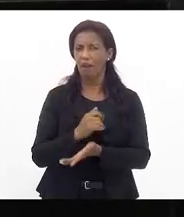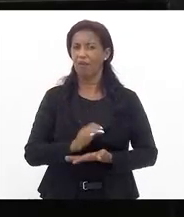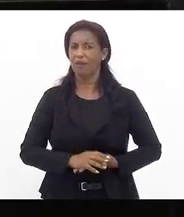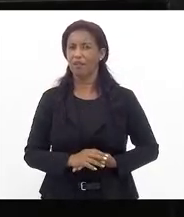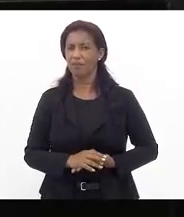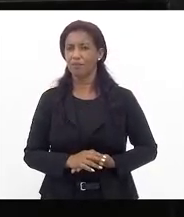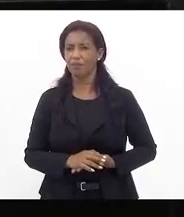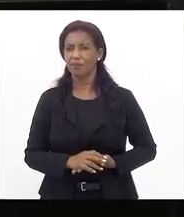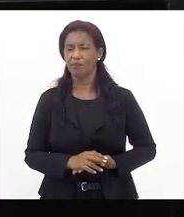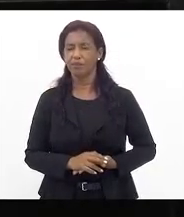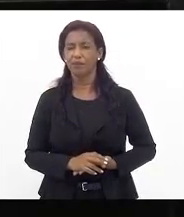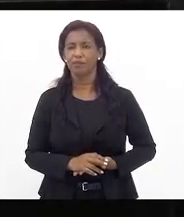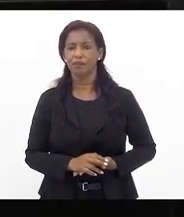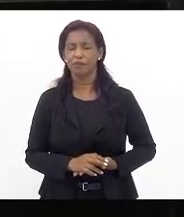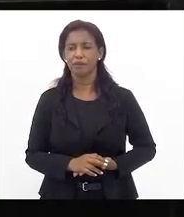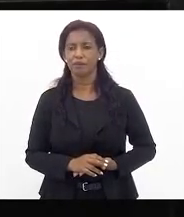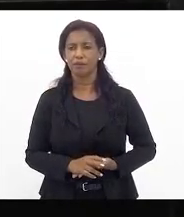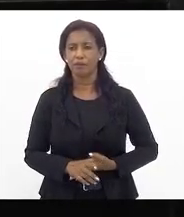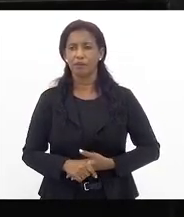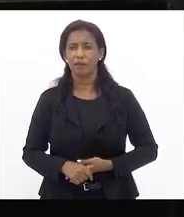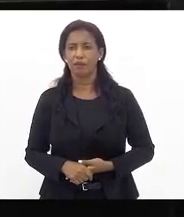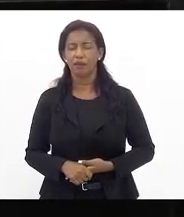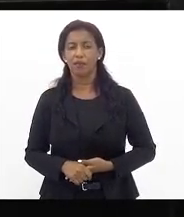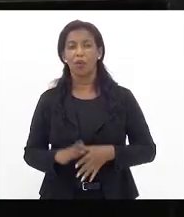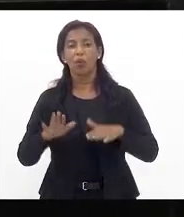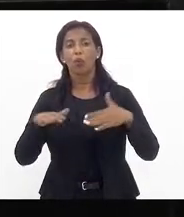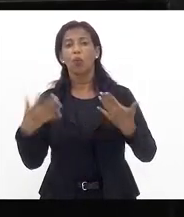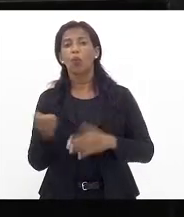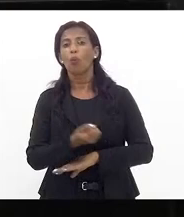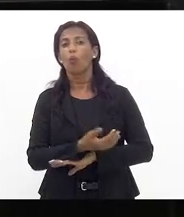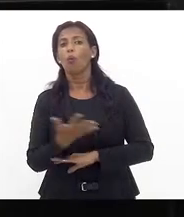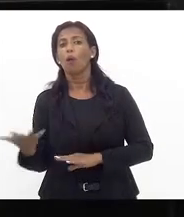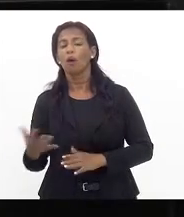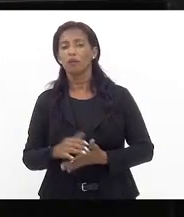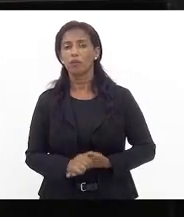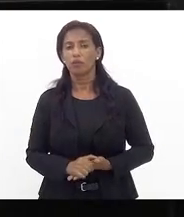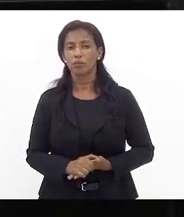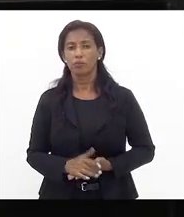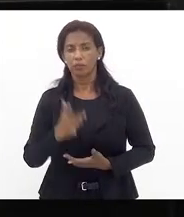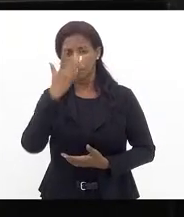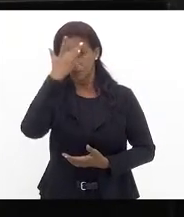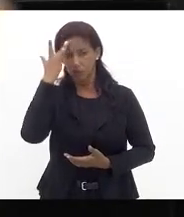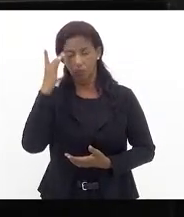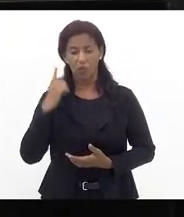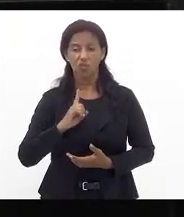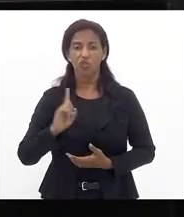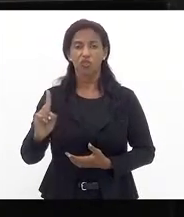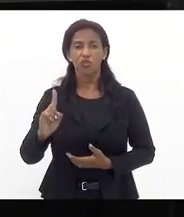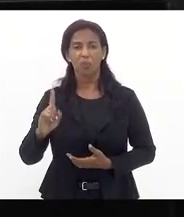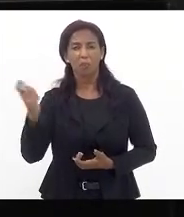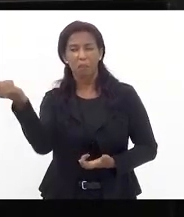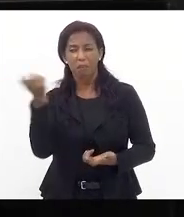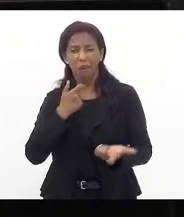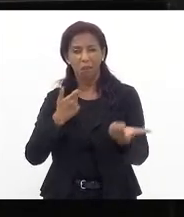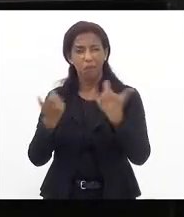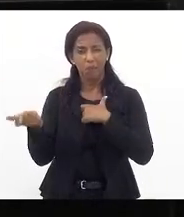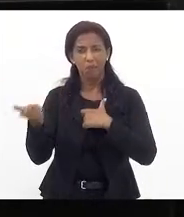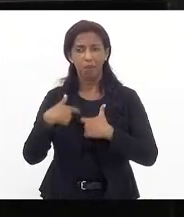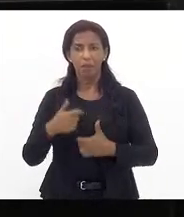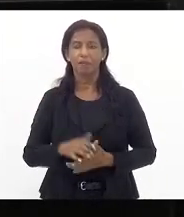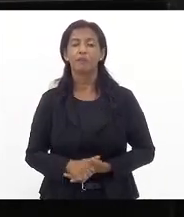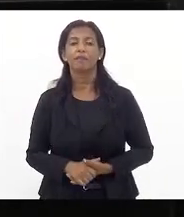Rodrigo Amorim. Para concluir. Vou concluindo aqui. Quantas vezes eu e Vossa Excelência fomos até insultados? Olha